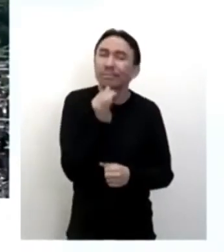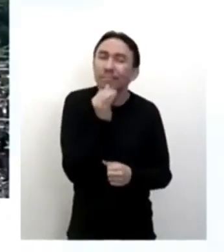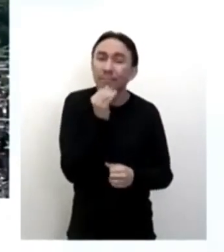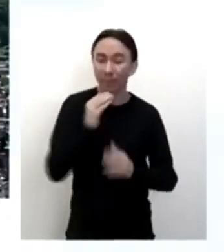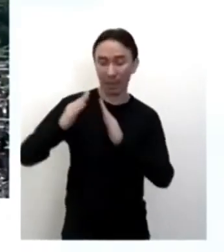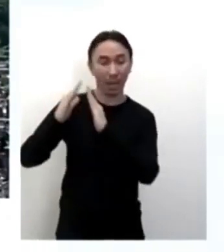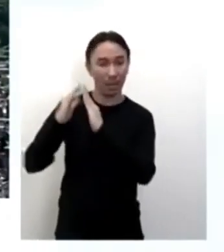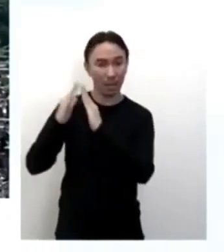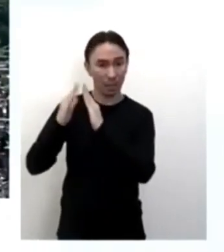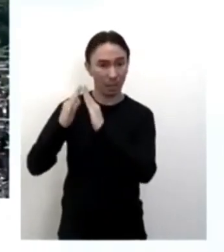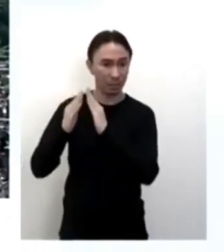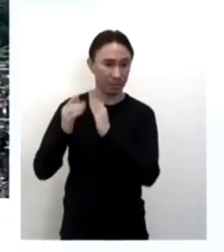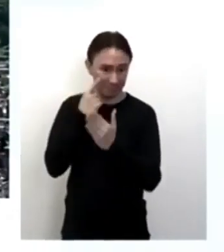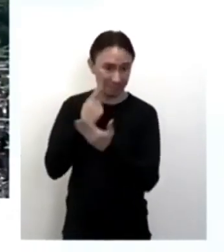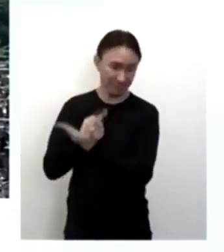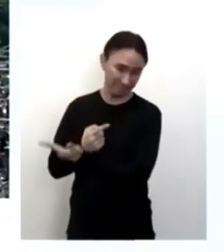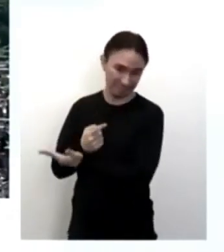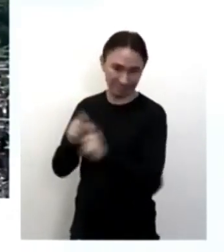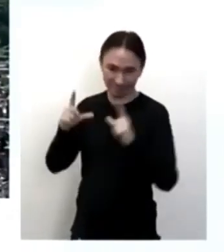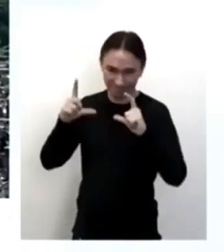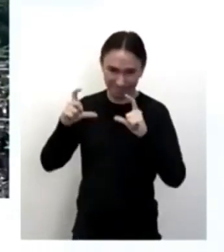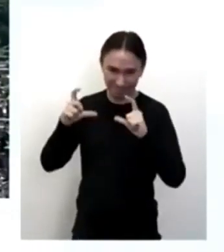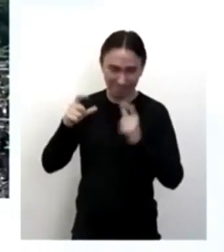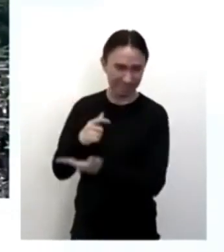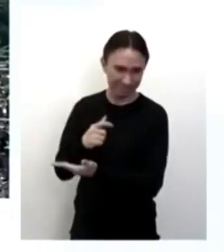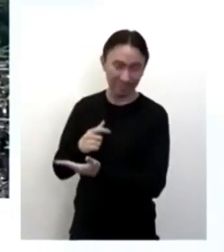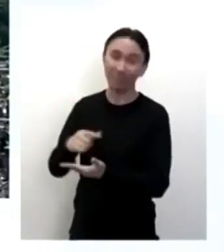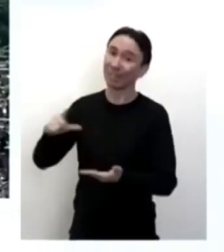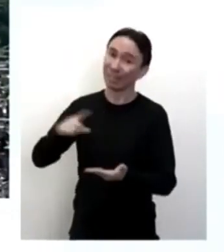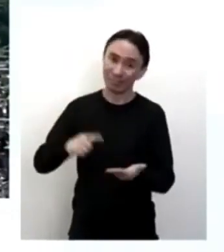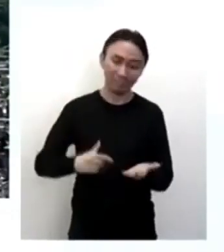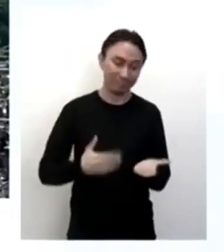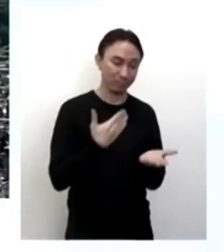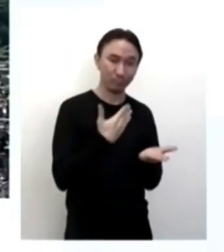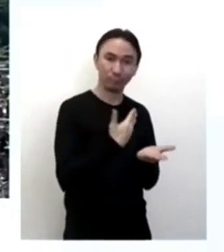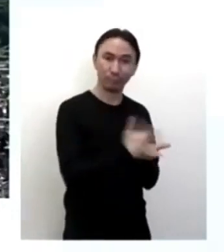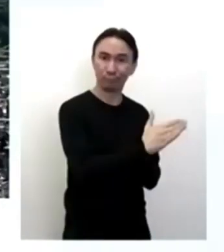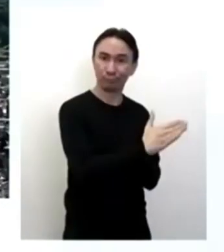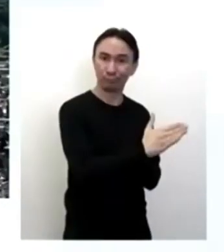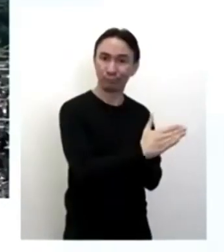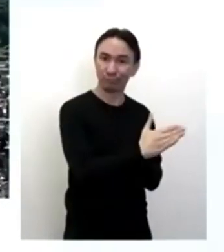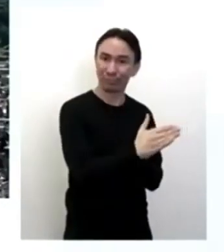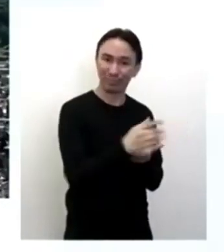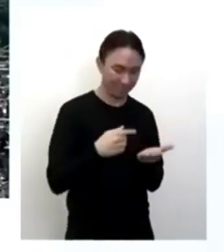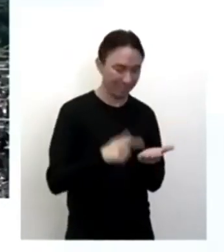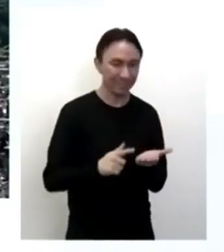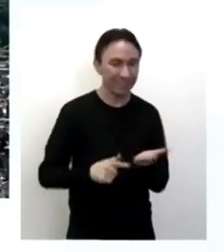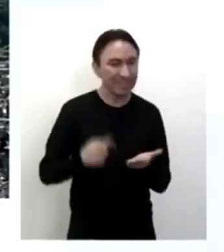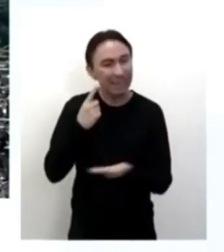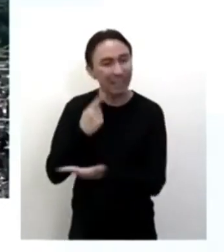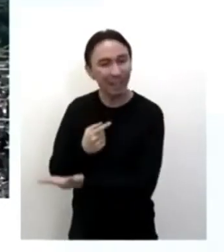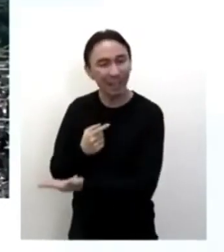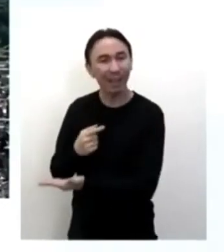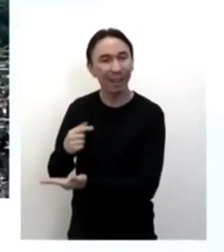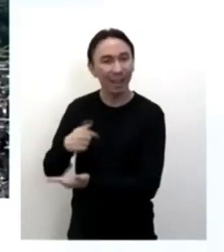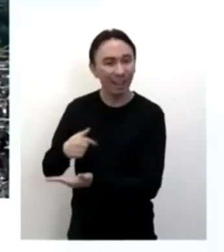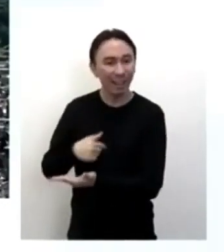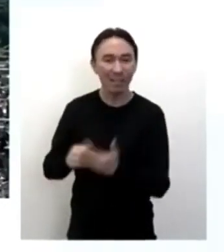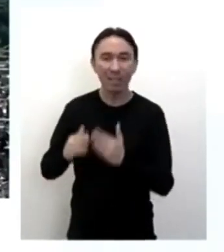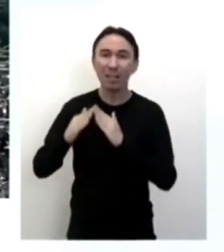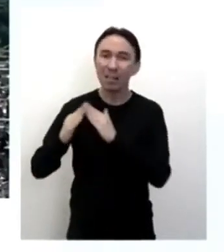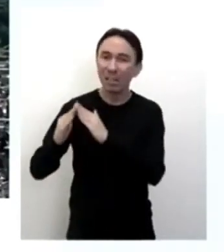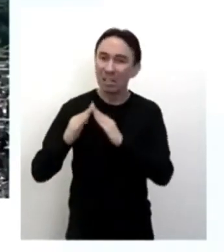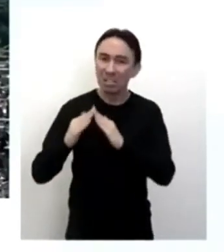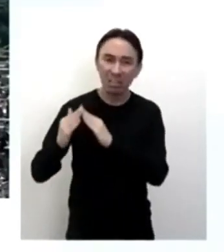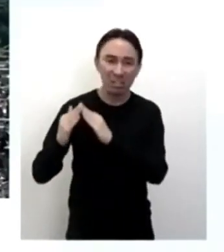segregação urbana ela é bem clara nessa imagem aí que nós temos, né? Uma comunidade e, né, uma classe média